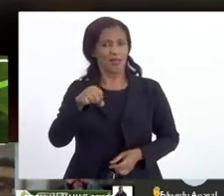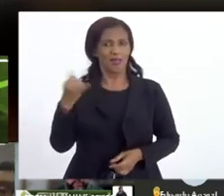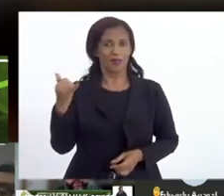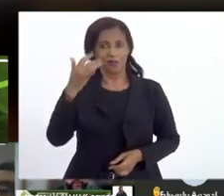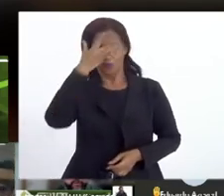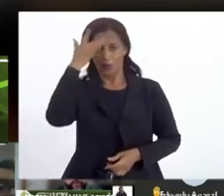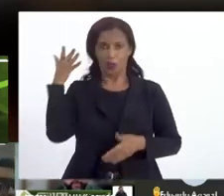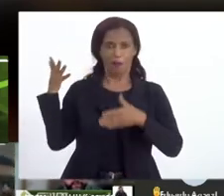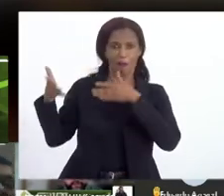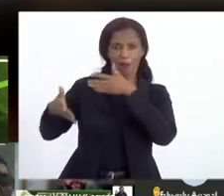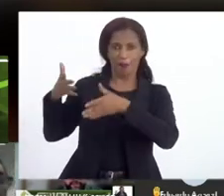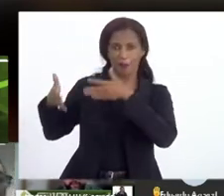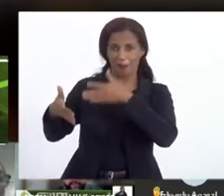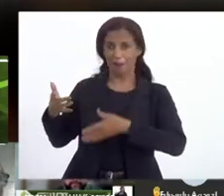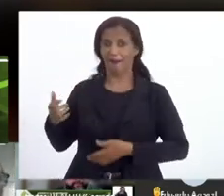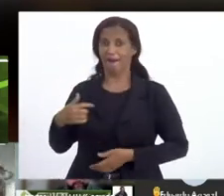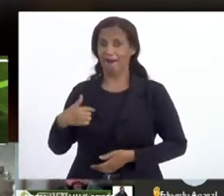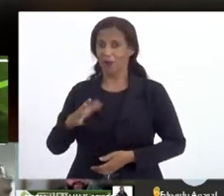muito ambicioso, mas